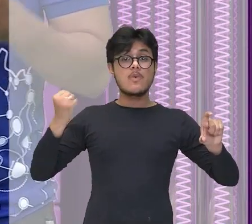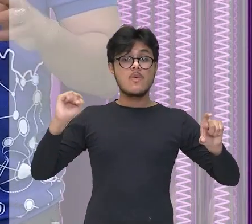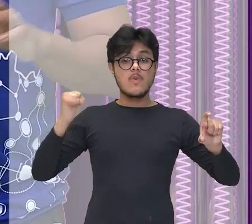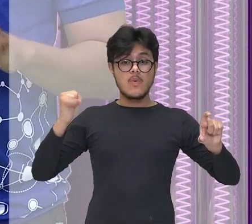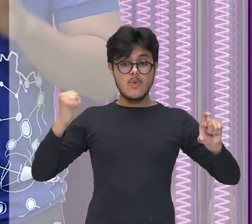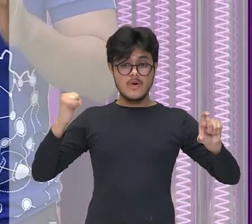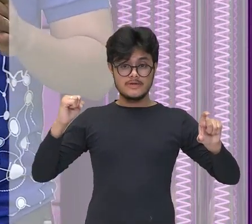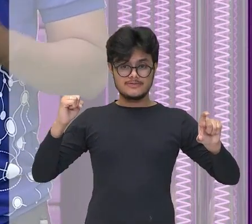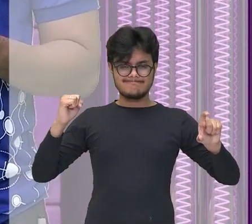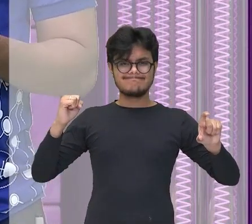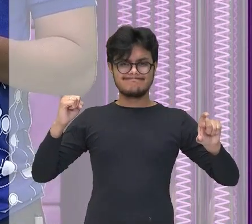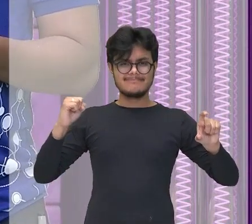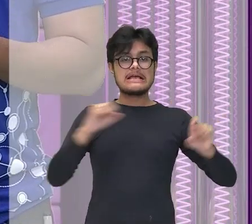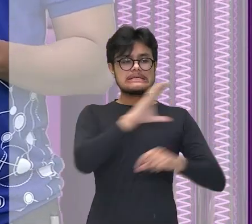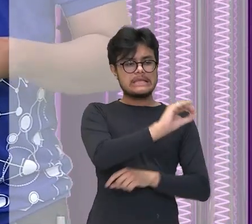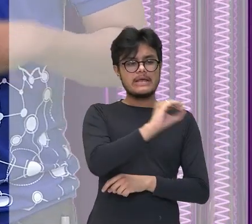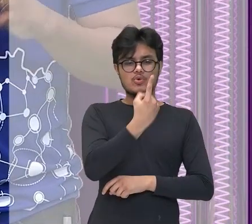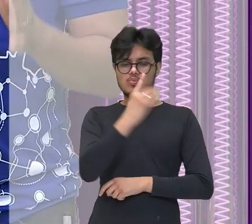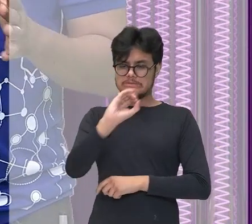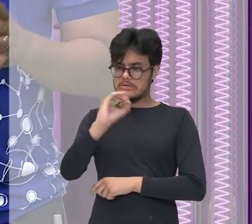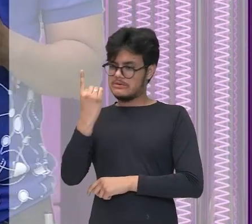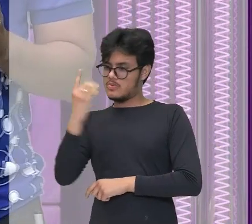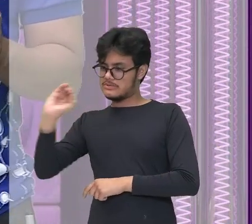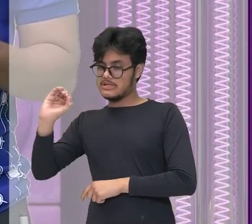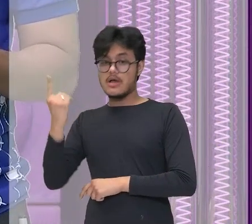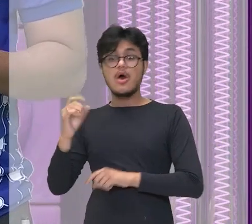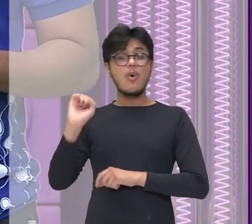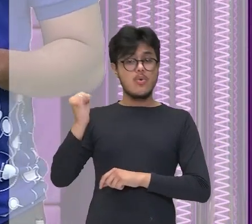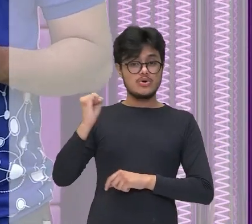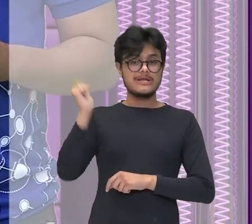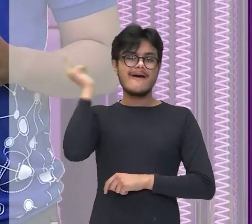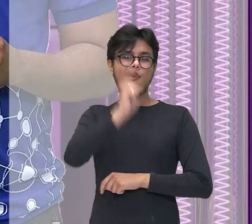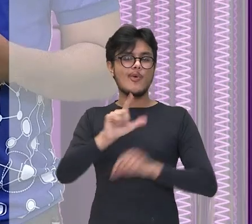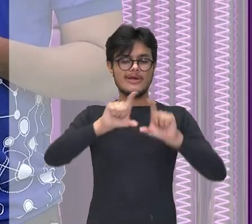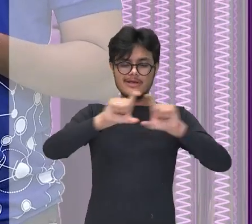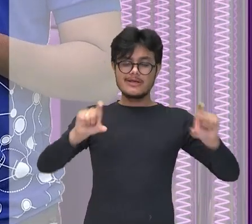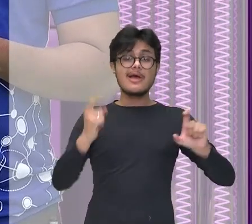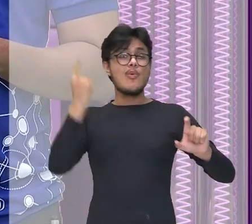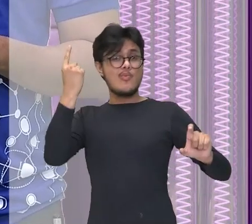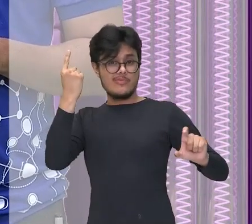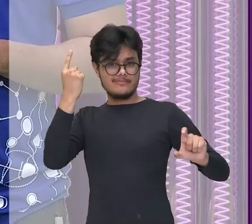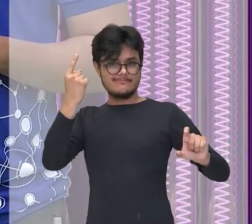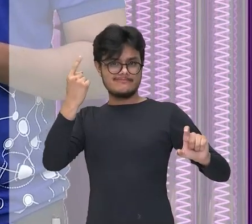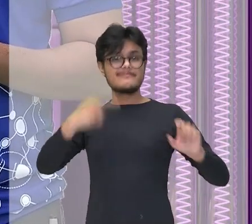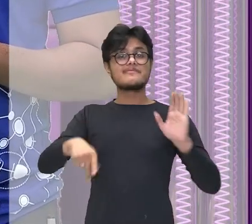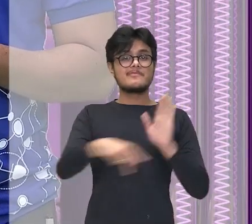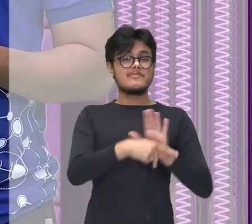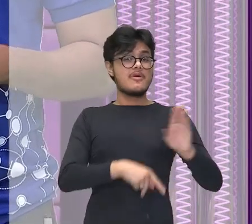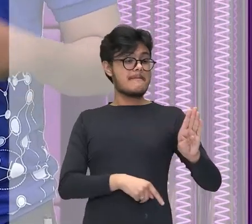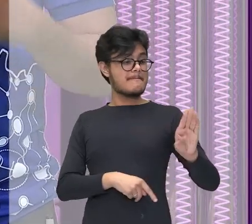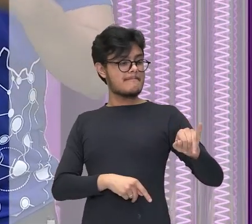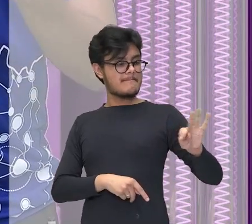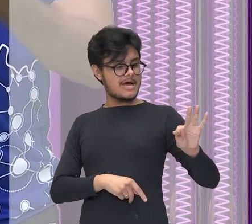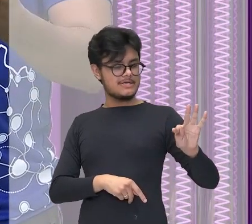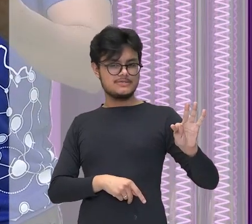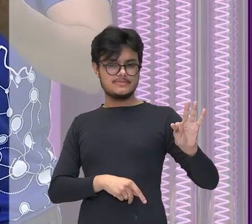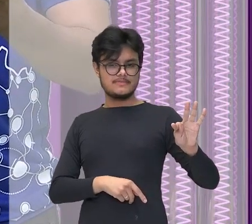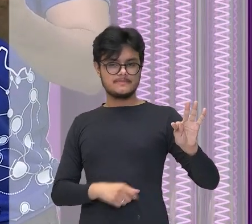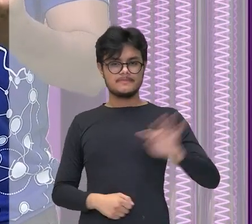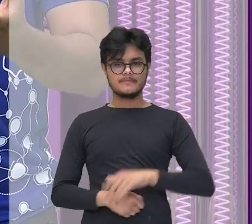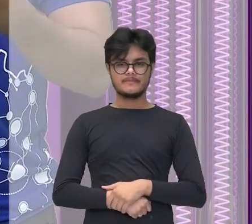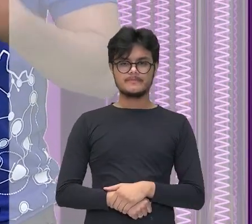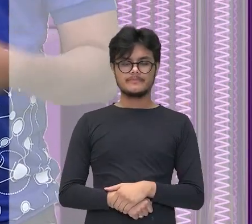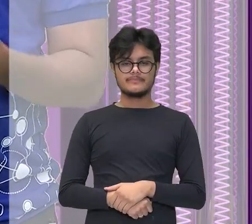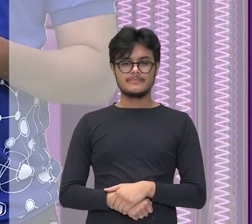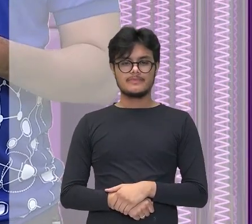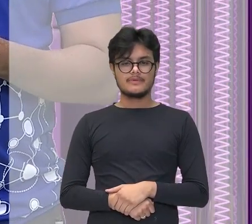né? 8, 0 e 1. E aí, quando eu tenho 8 desses, eu tenho um byte, beleza? Então, primeiro foi